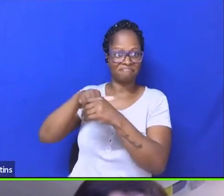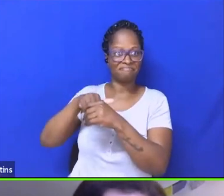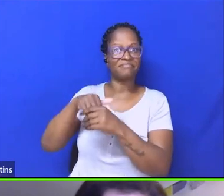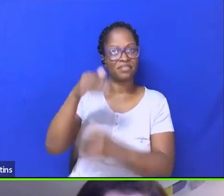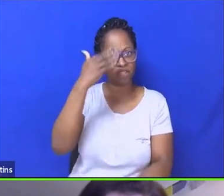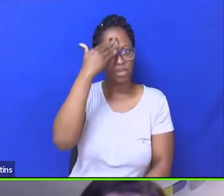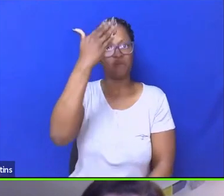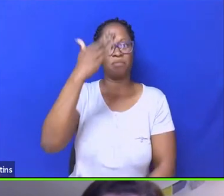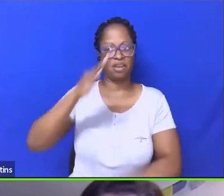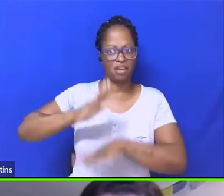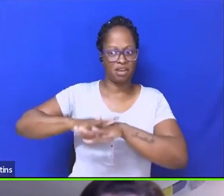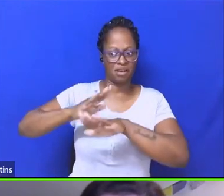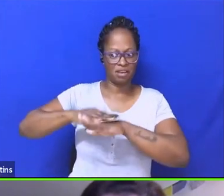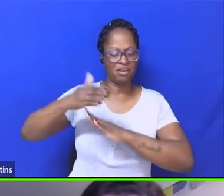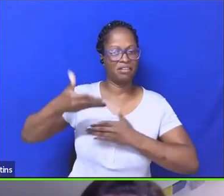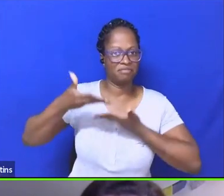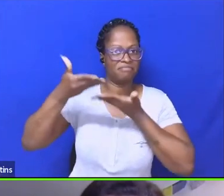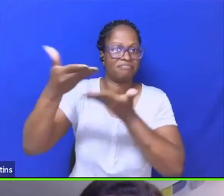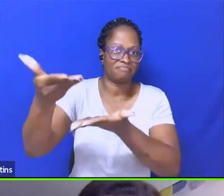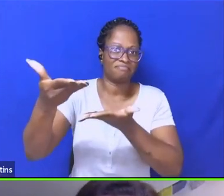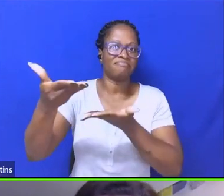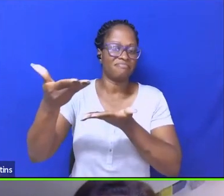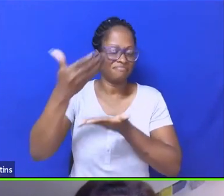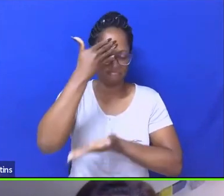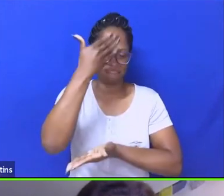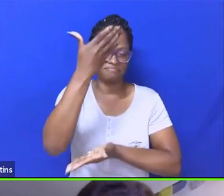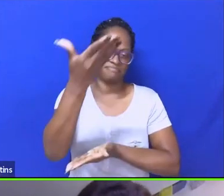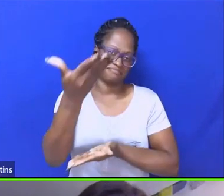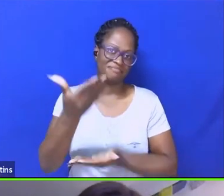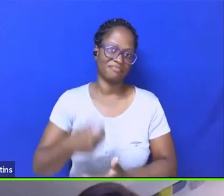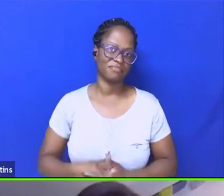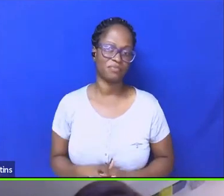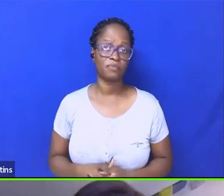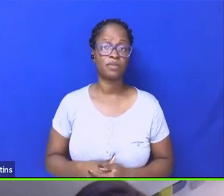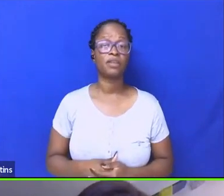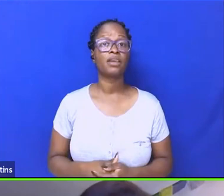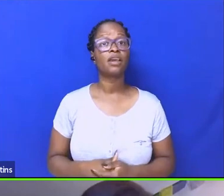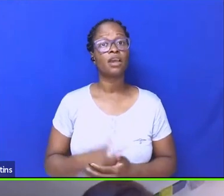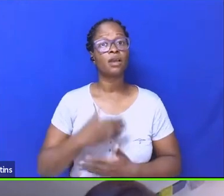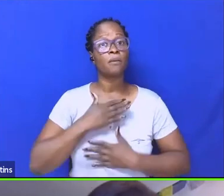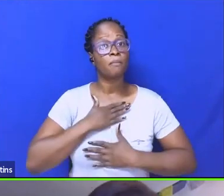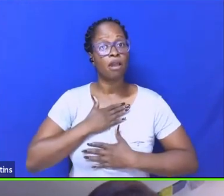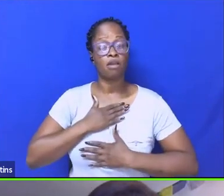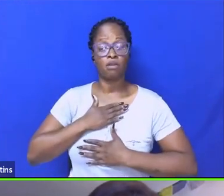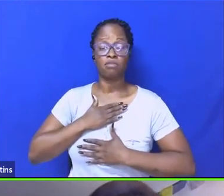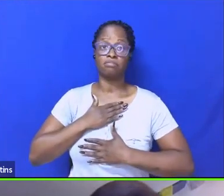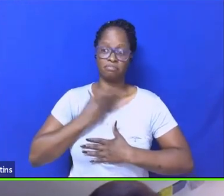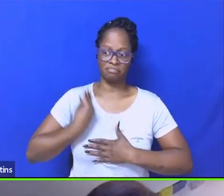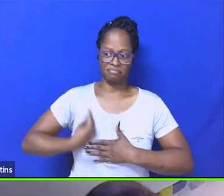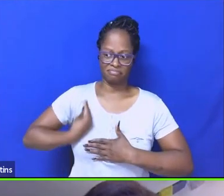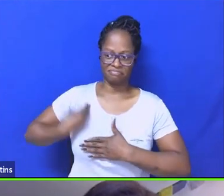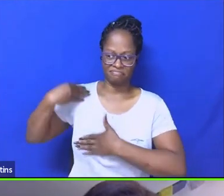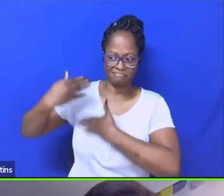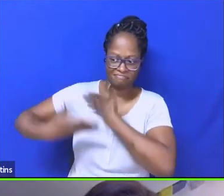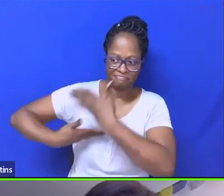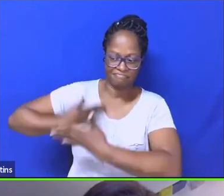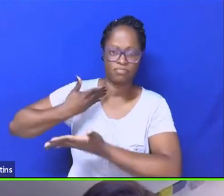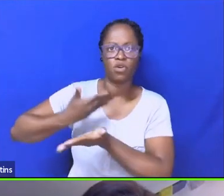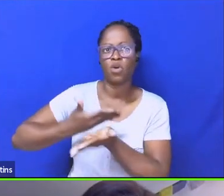sim o caminho começa eu diria em uma sala de classe